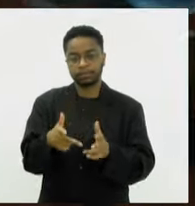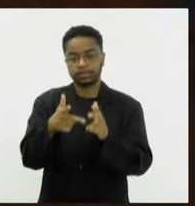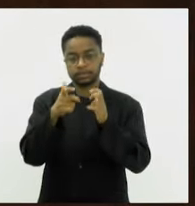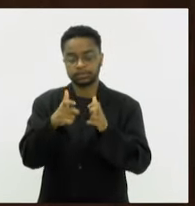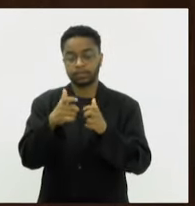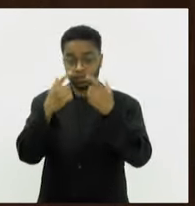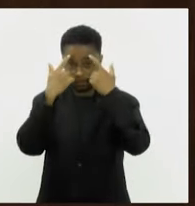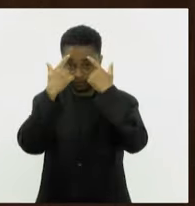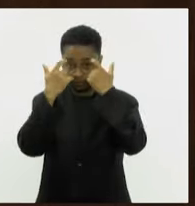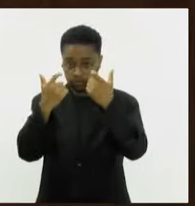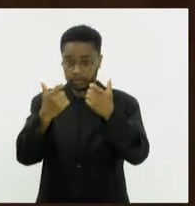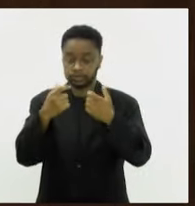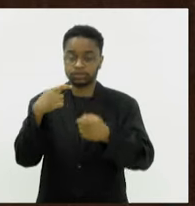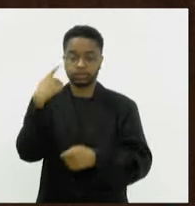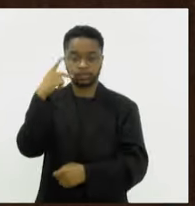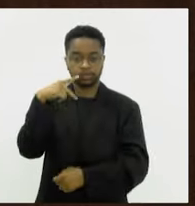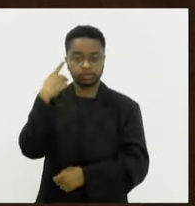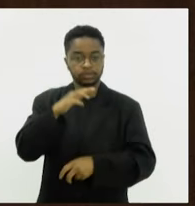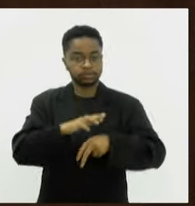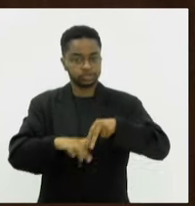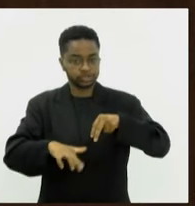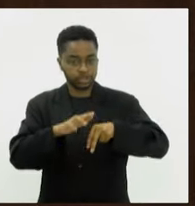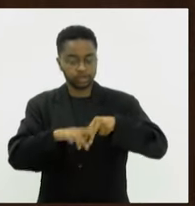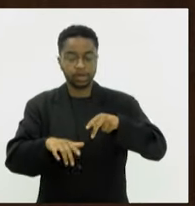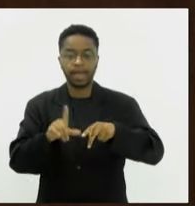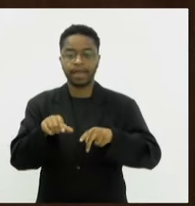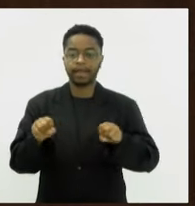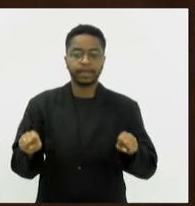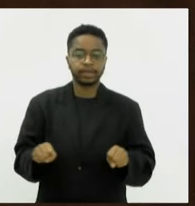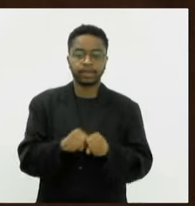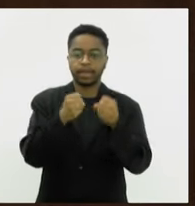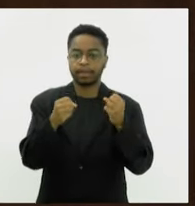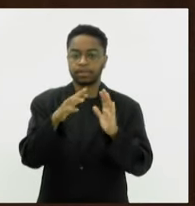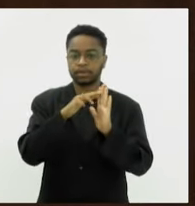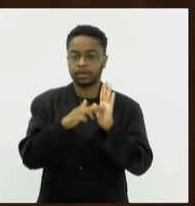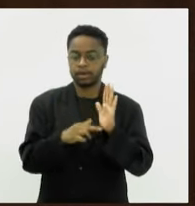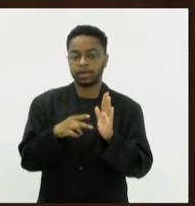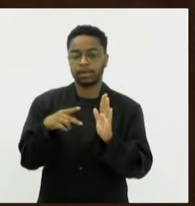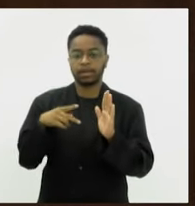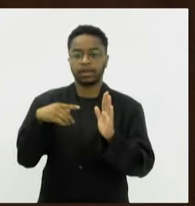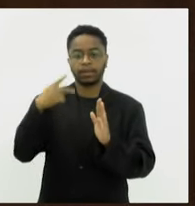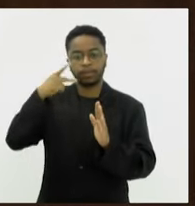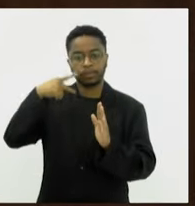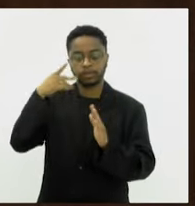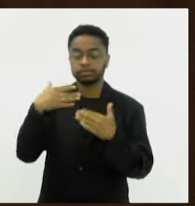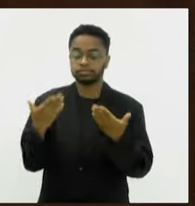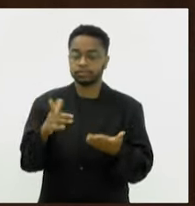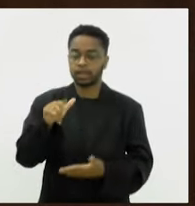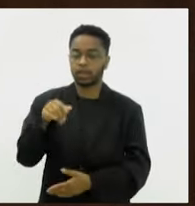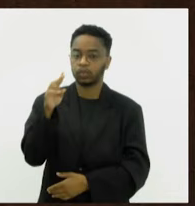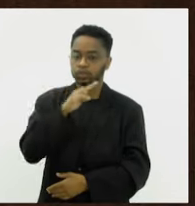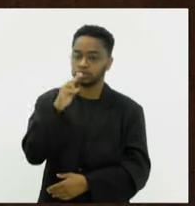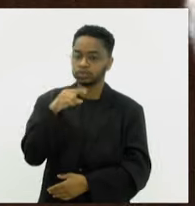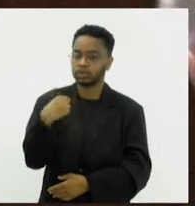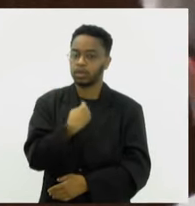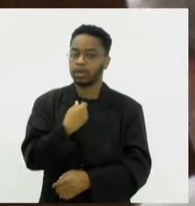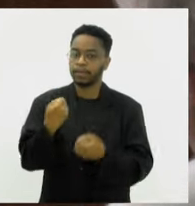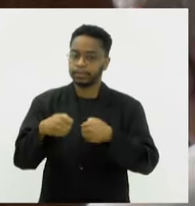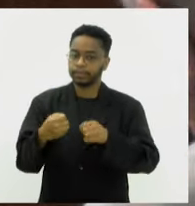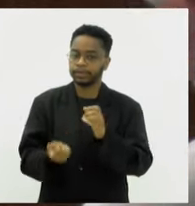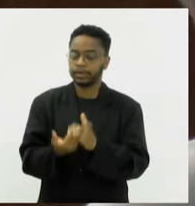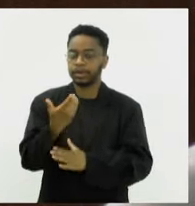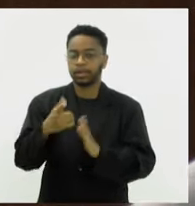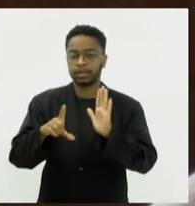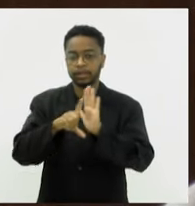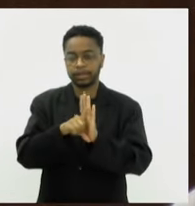violência política de gênero como quebra de decoro parlamentar. Isso é urgente, a gente precisa legislar também para que as